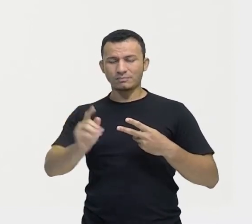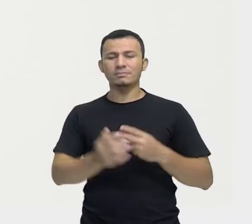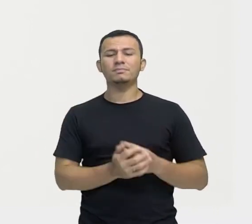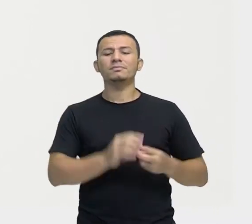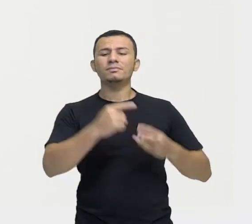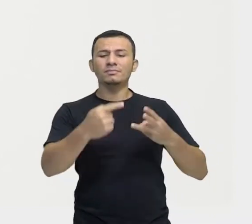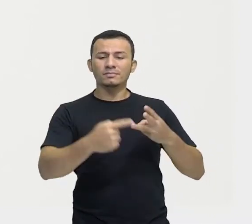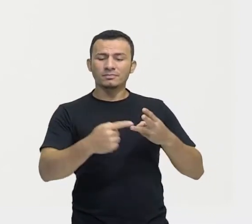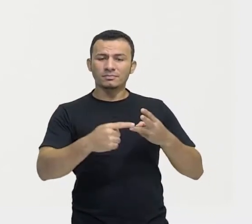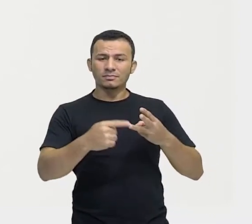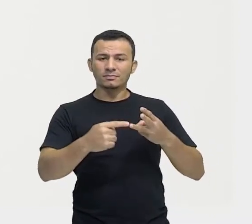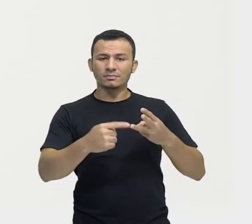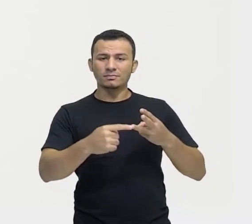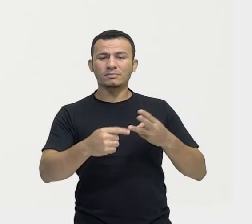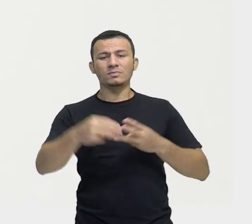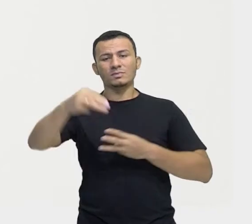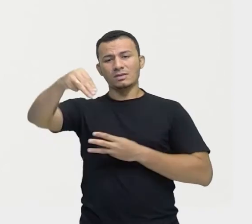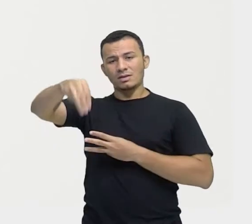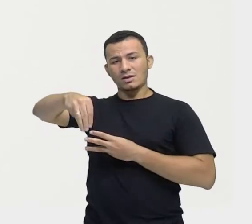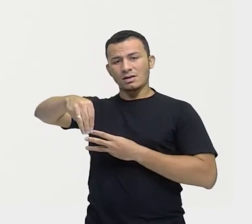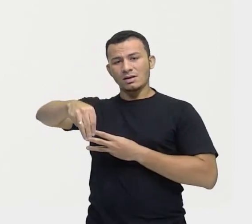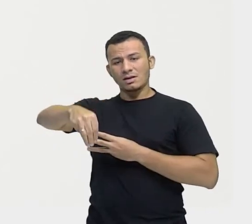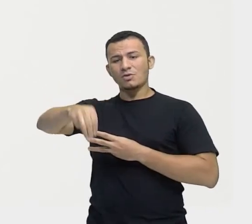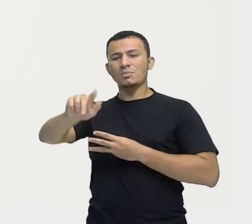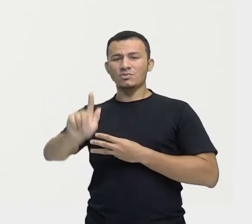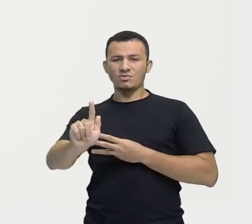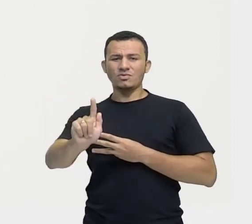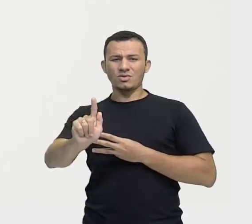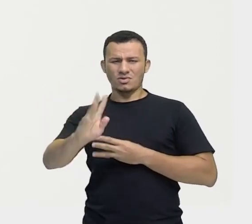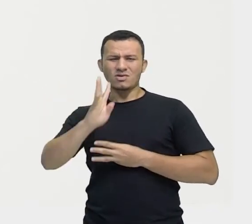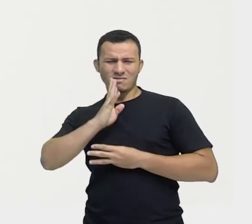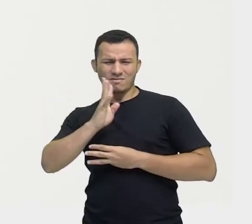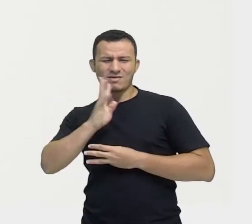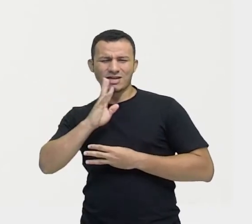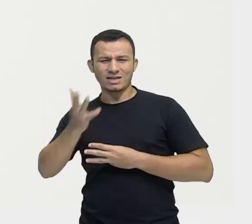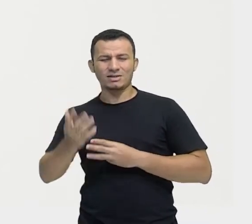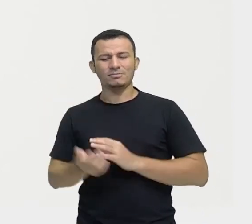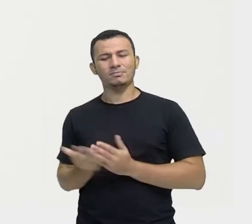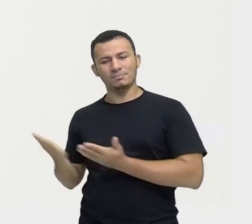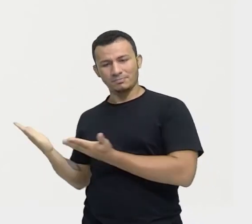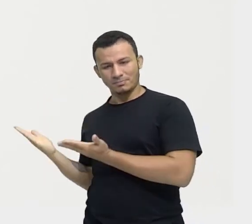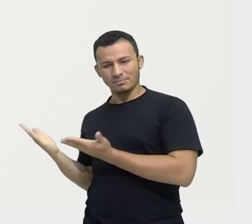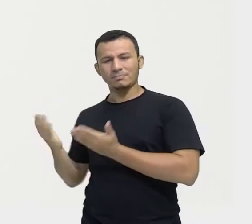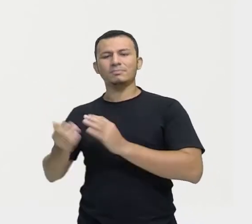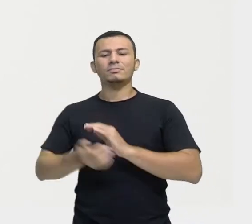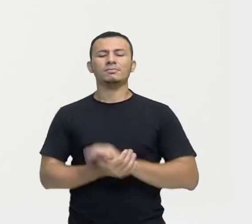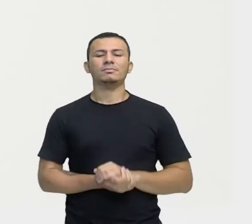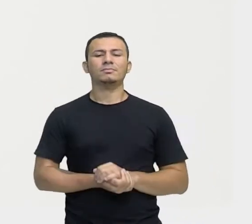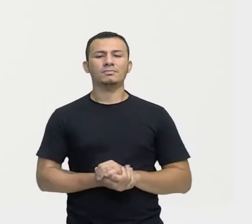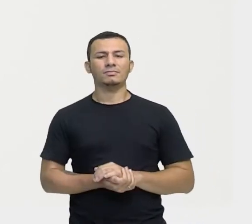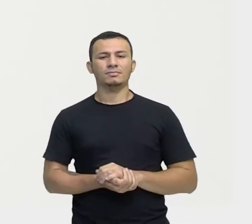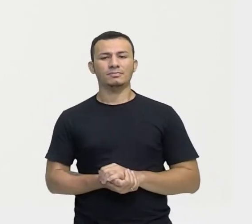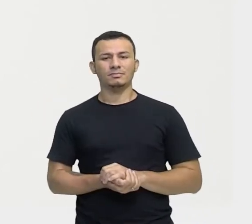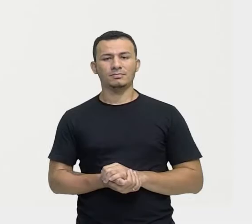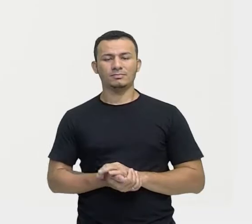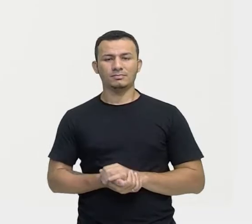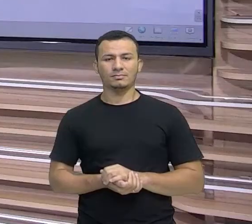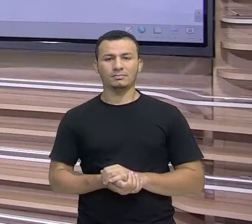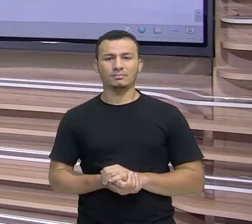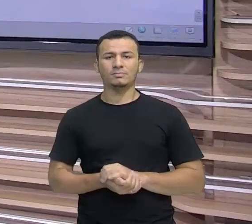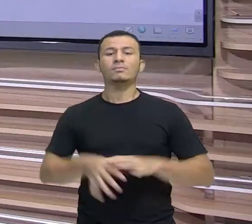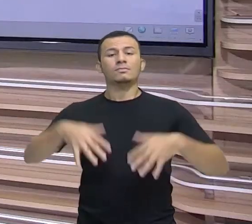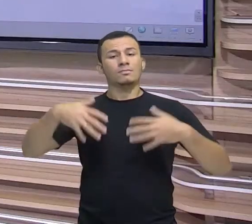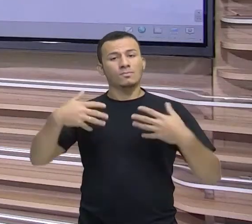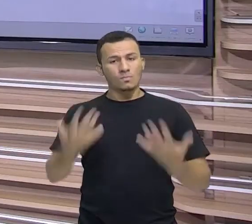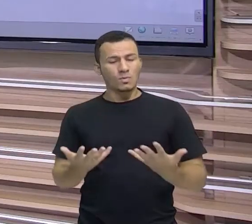representado por CG, e o miligrama, que é famoso, representado por mg. Aqui comigo. Bom, então